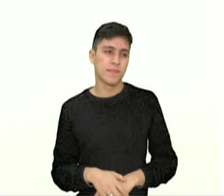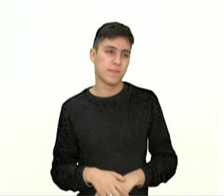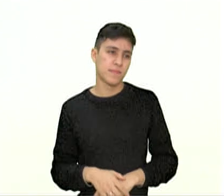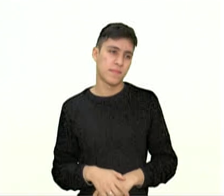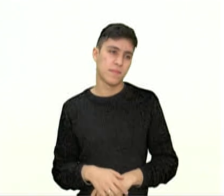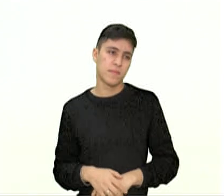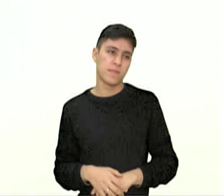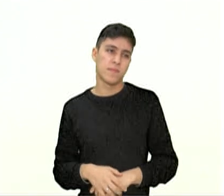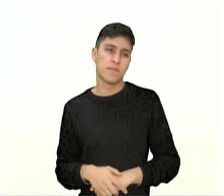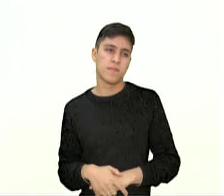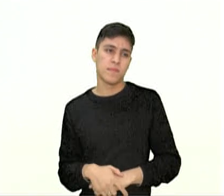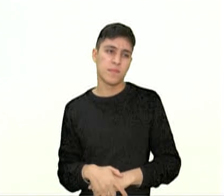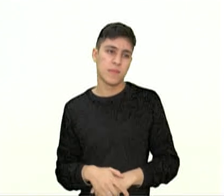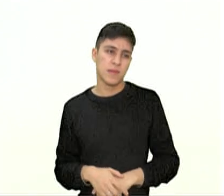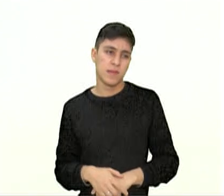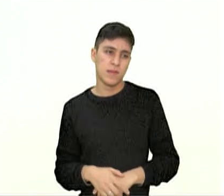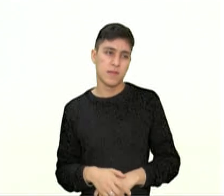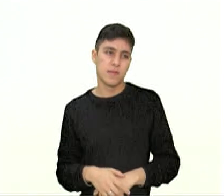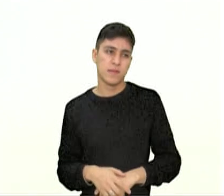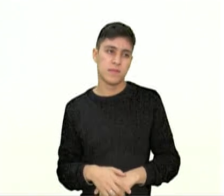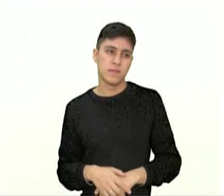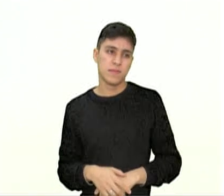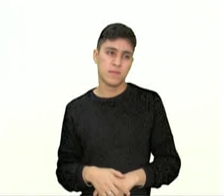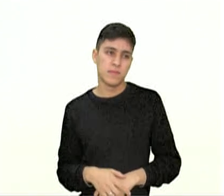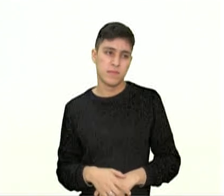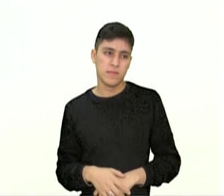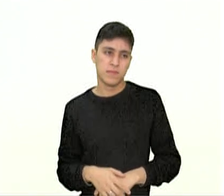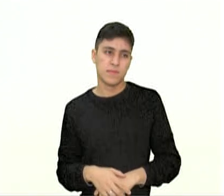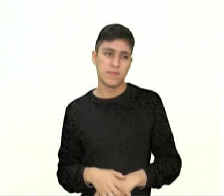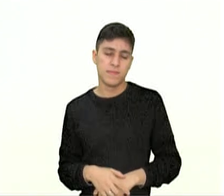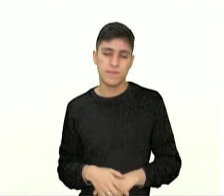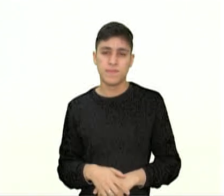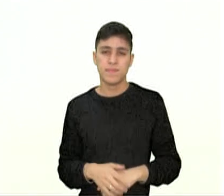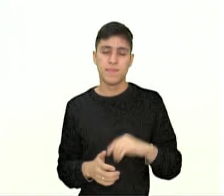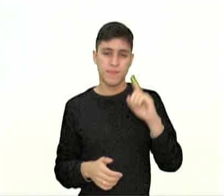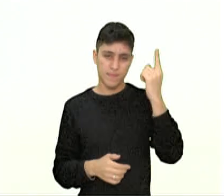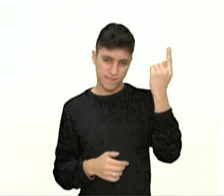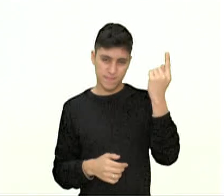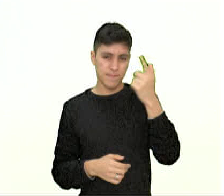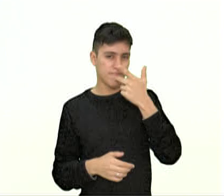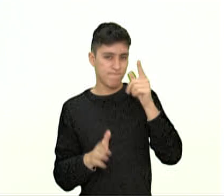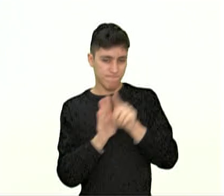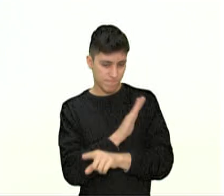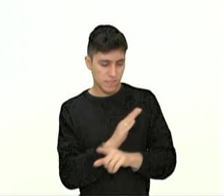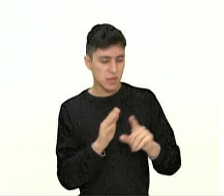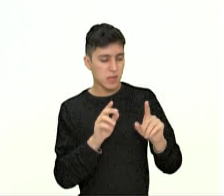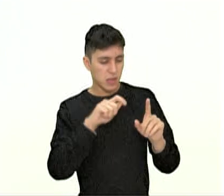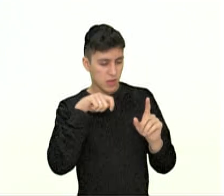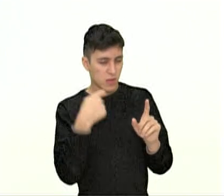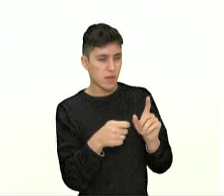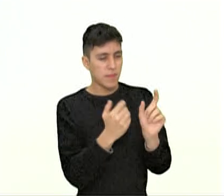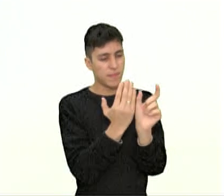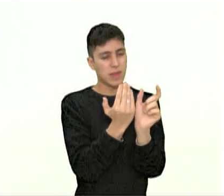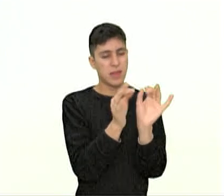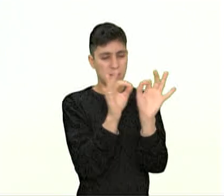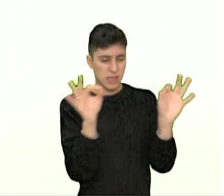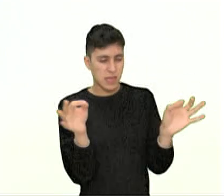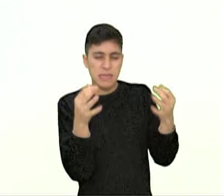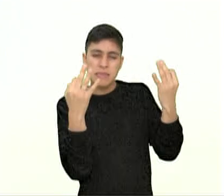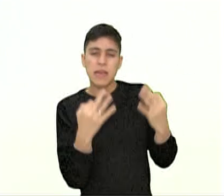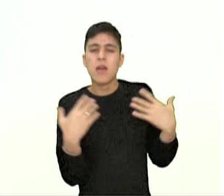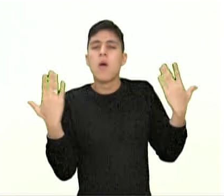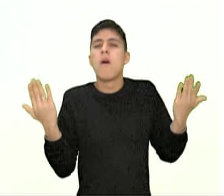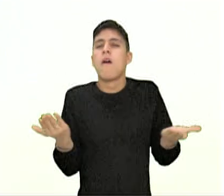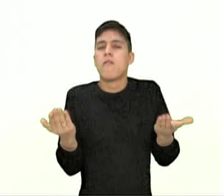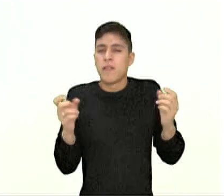pretérito perfeito simple, é correto afirmar que. A respeito do pretérito perfeito simples, é correto afirmar